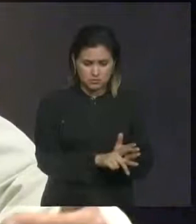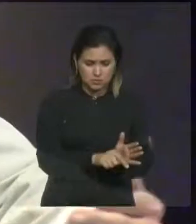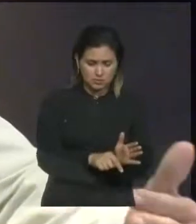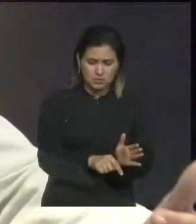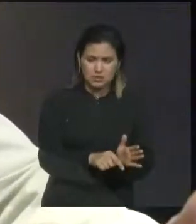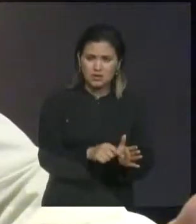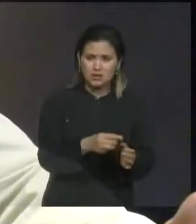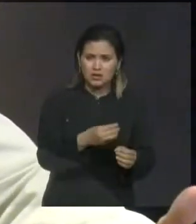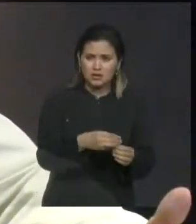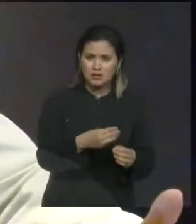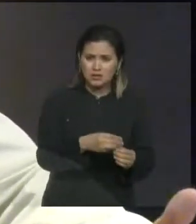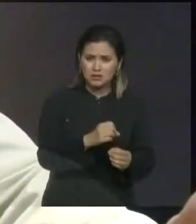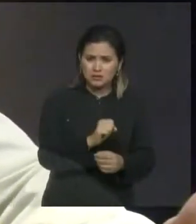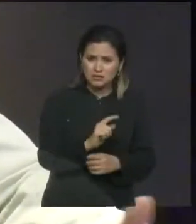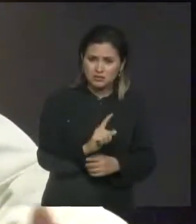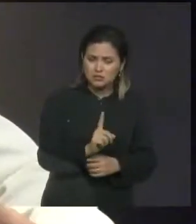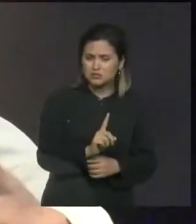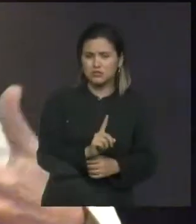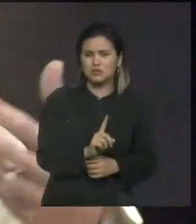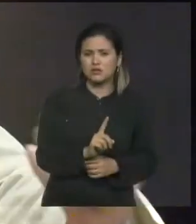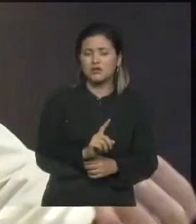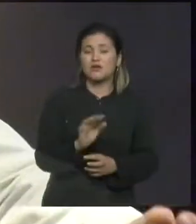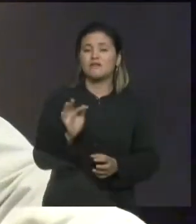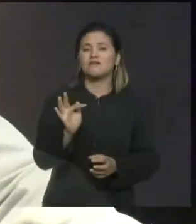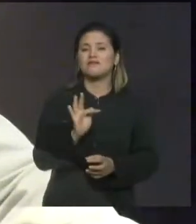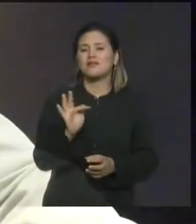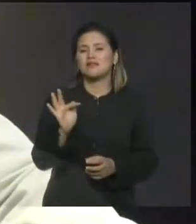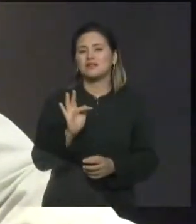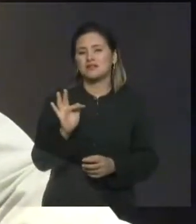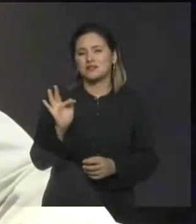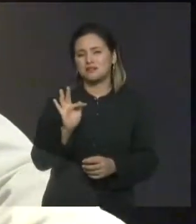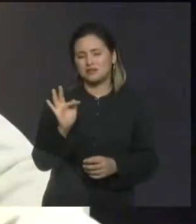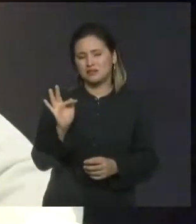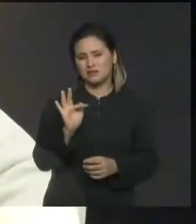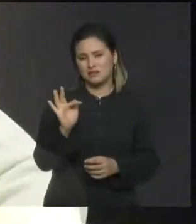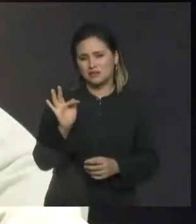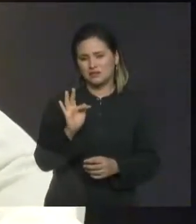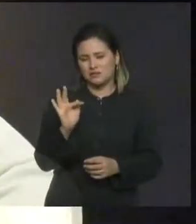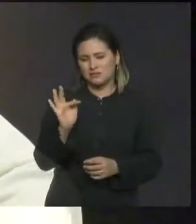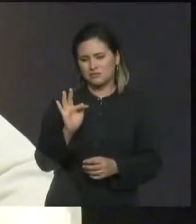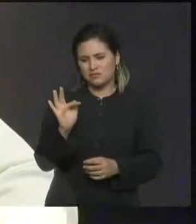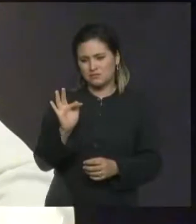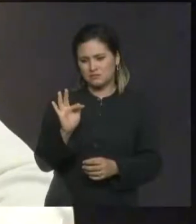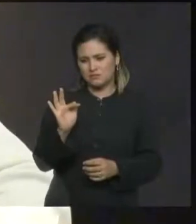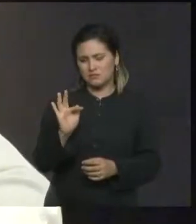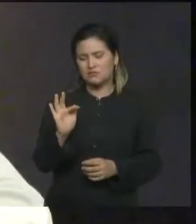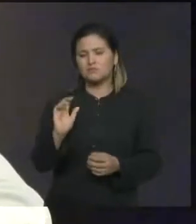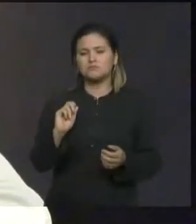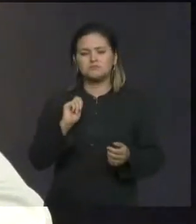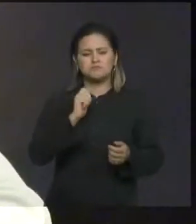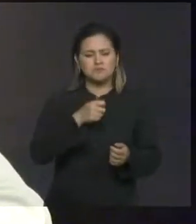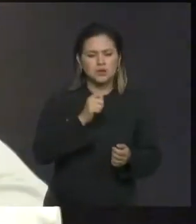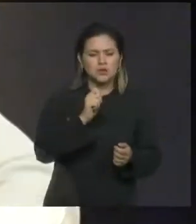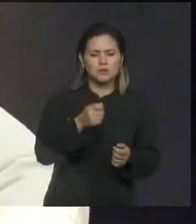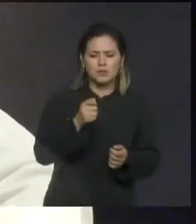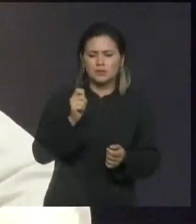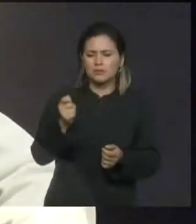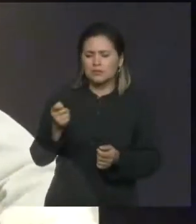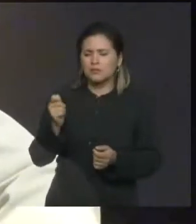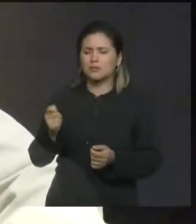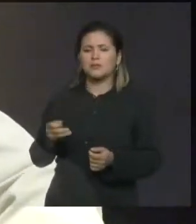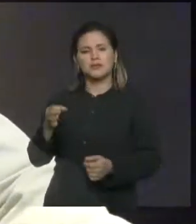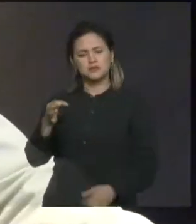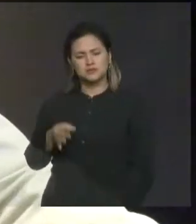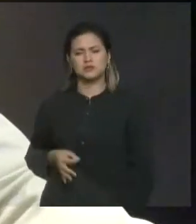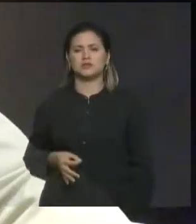transferências federais de todo o estado do Maranhão que estão sendo feitas de forma regular, porque a